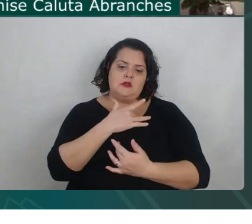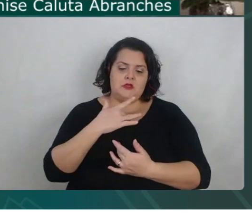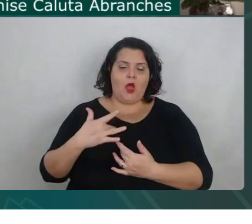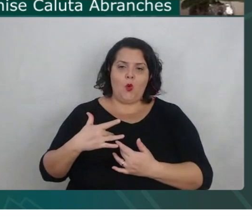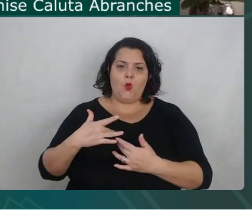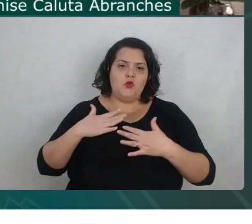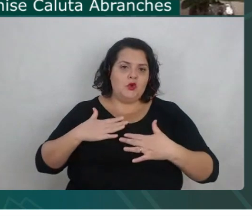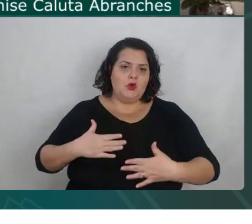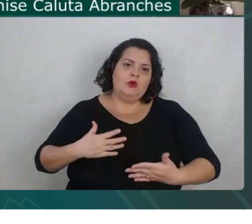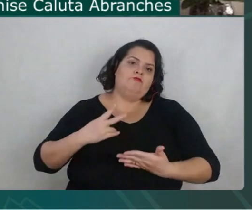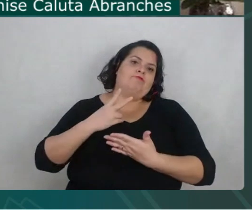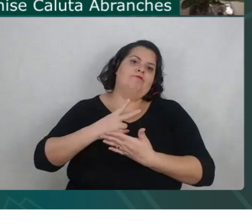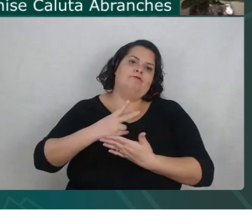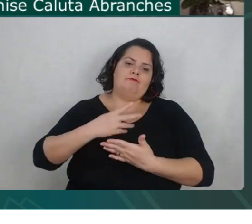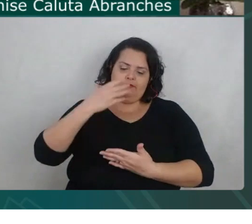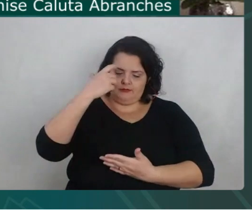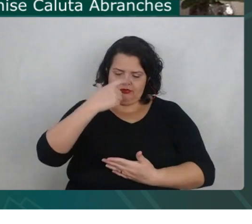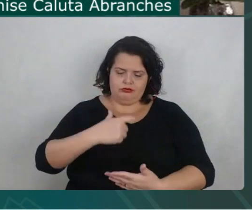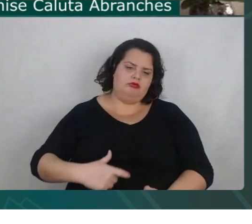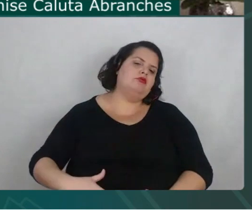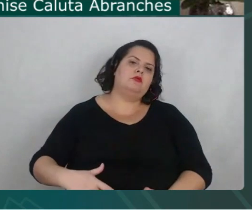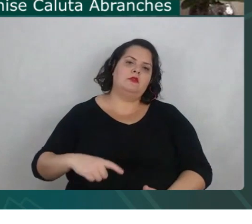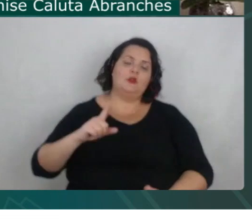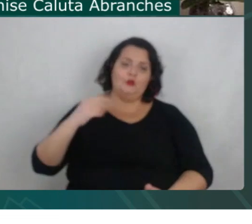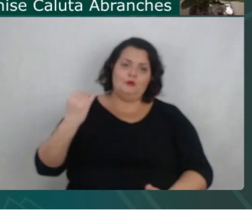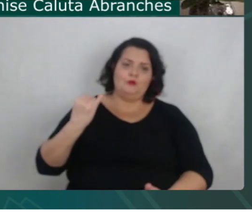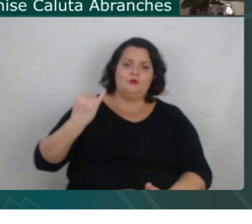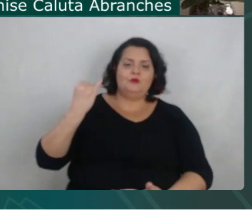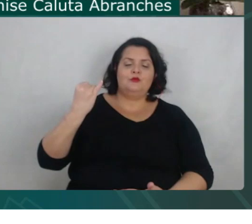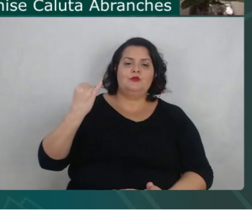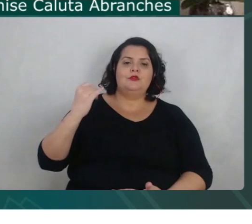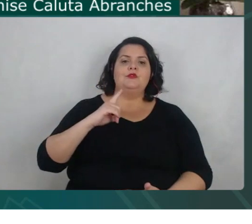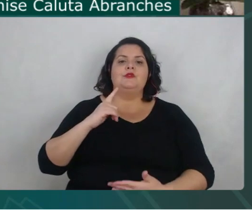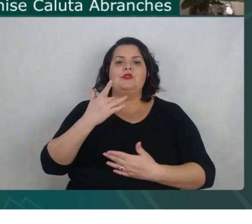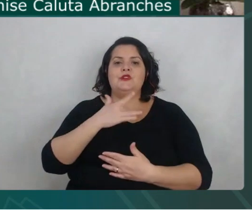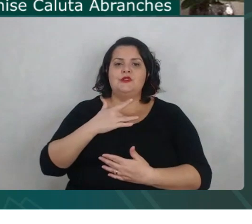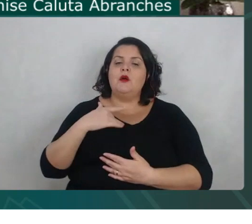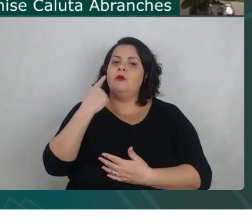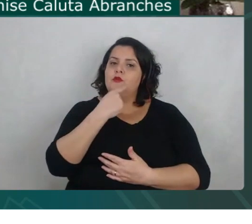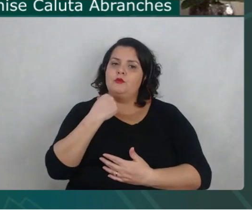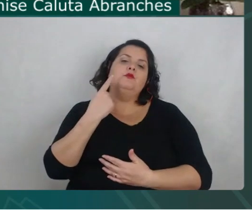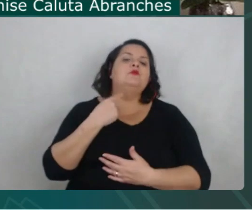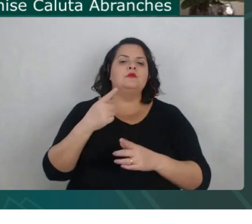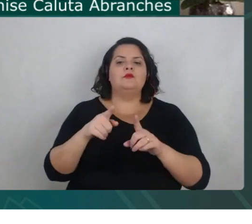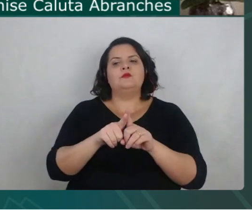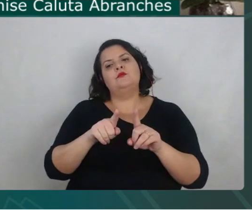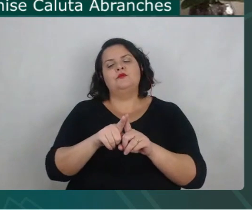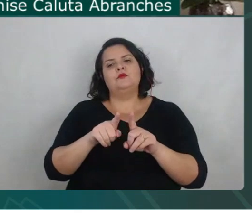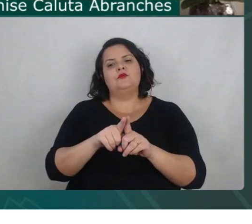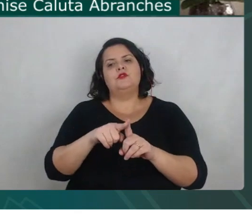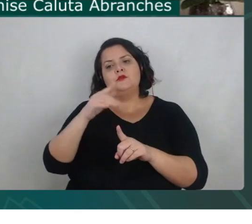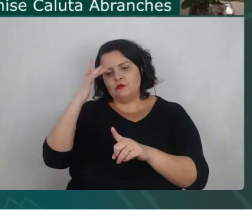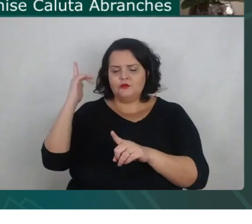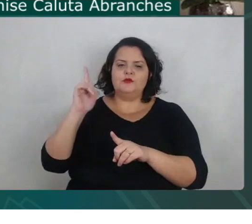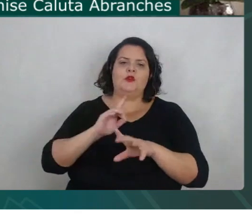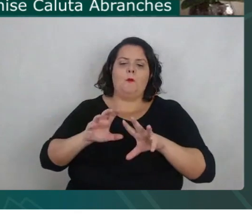que, neste momento, a importância de termos essa saúde bucal, trazendo o paciente que está contaminado,